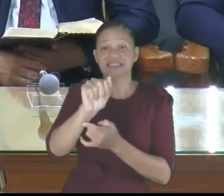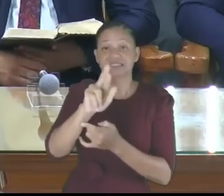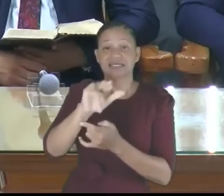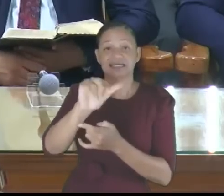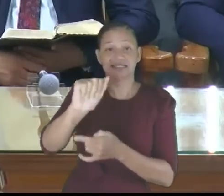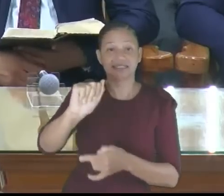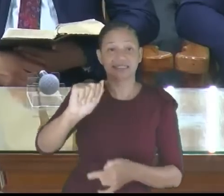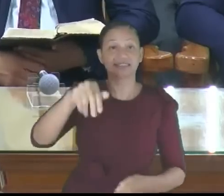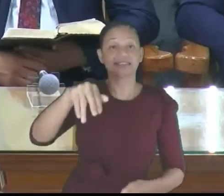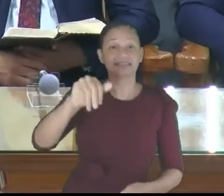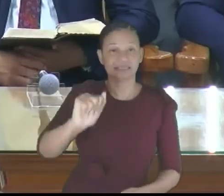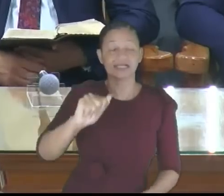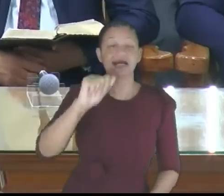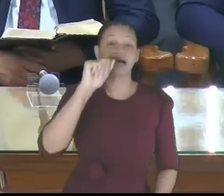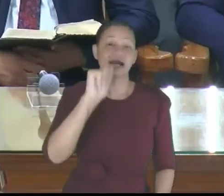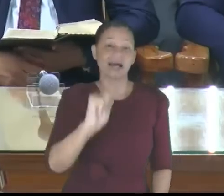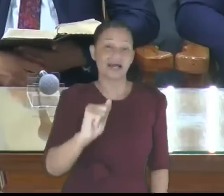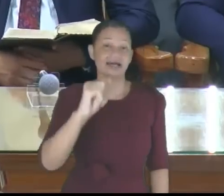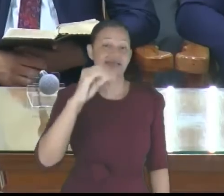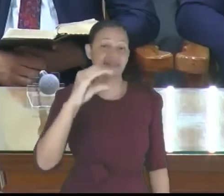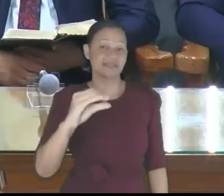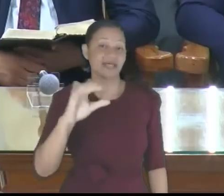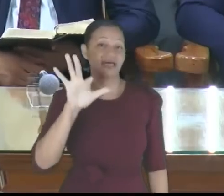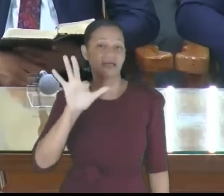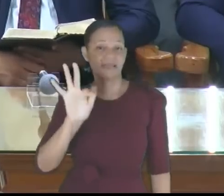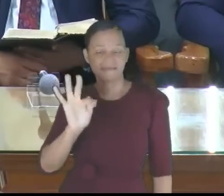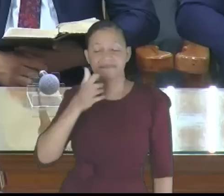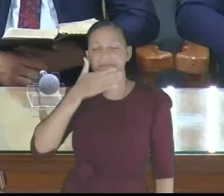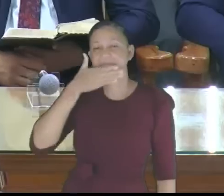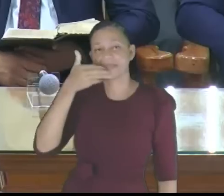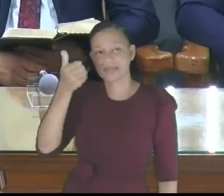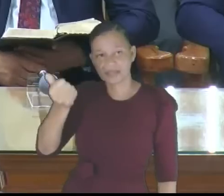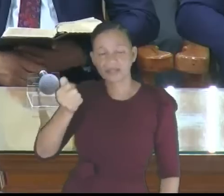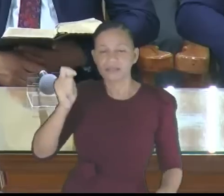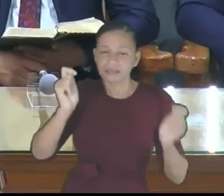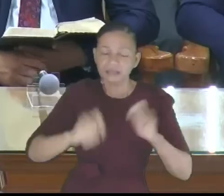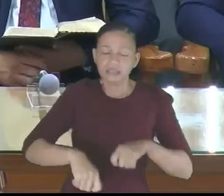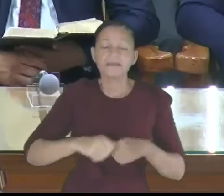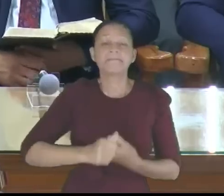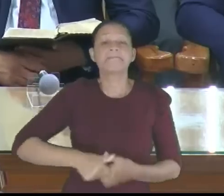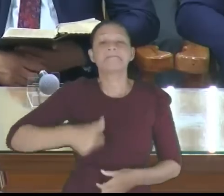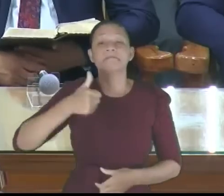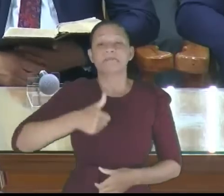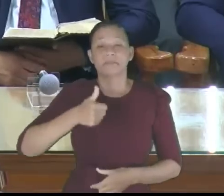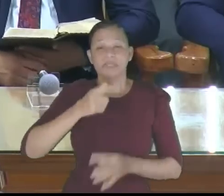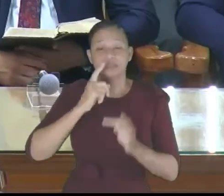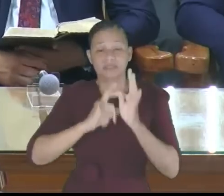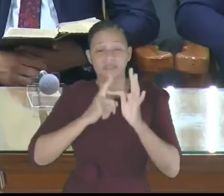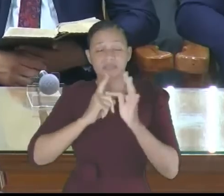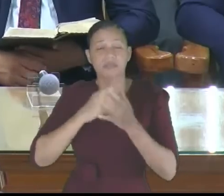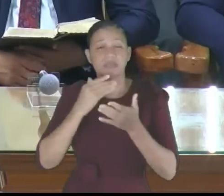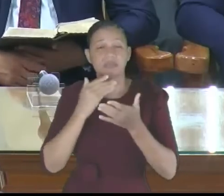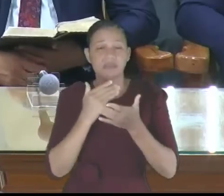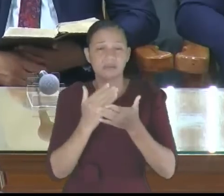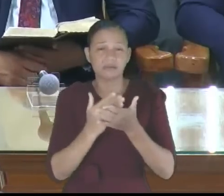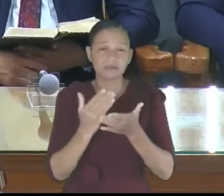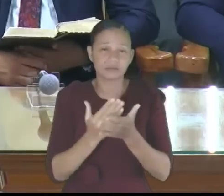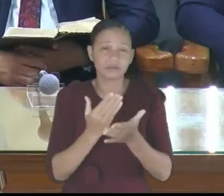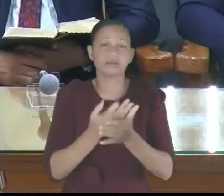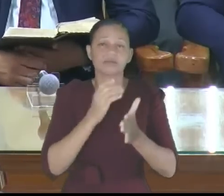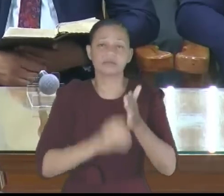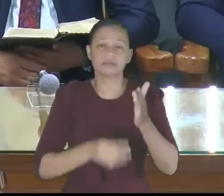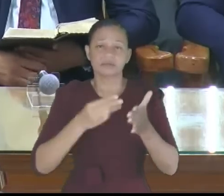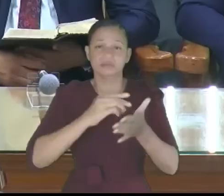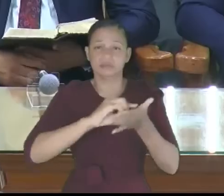ACF. Na ACF explica melhor. Glória a Deus, se for possível. 1 Timóteo 3,16, na